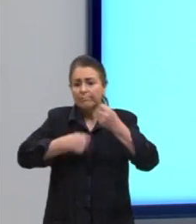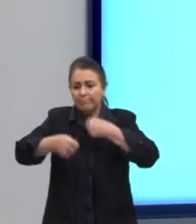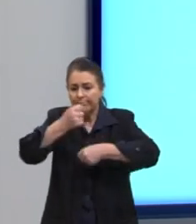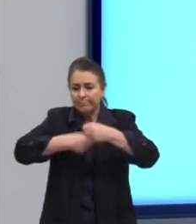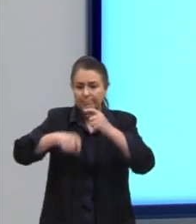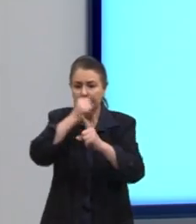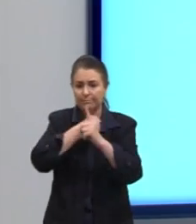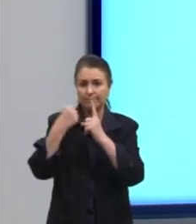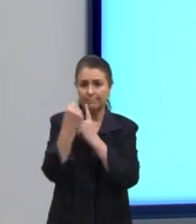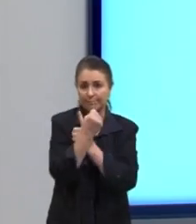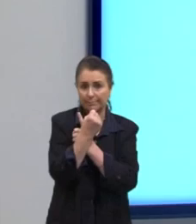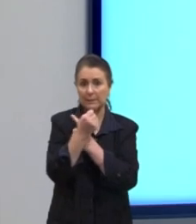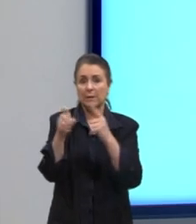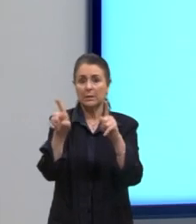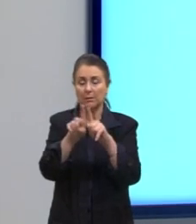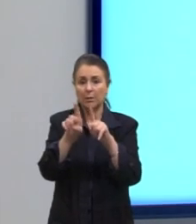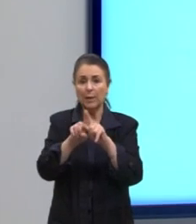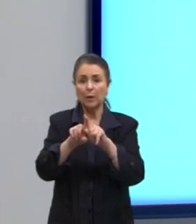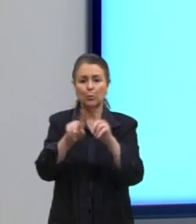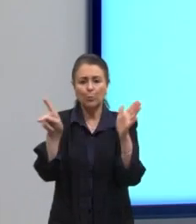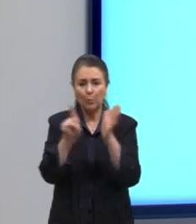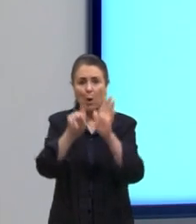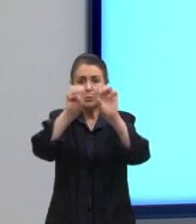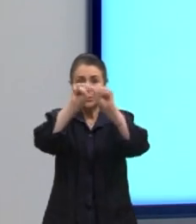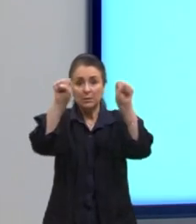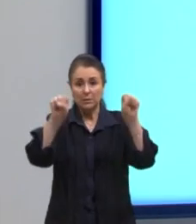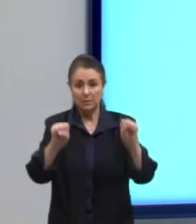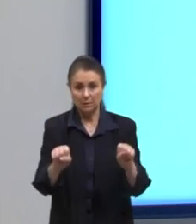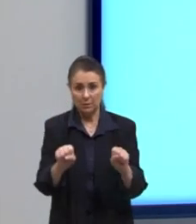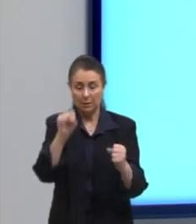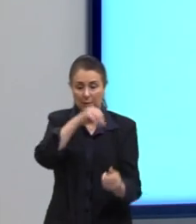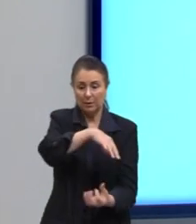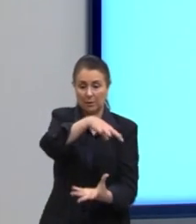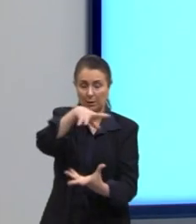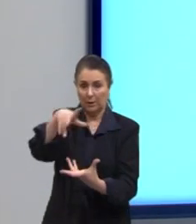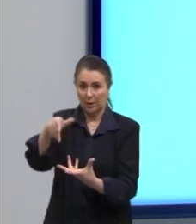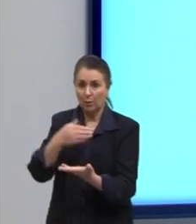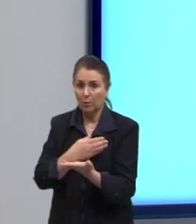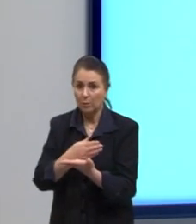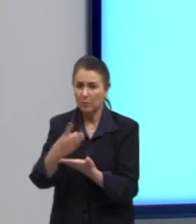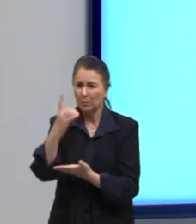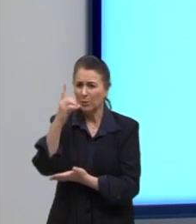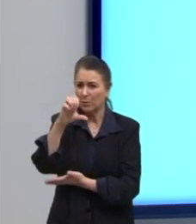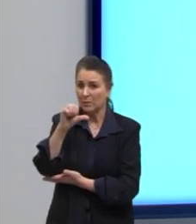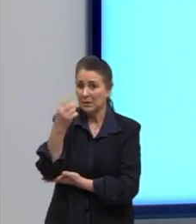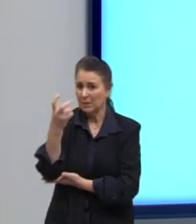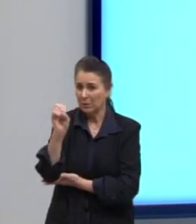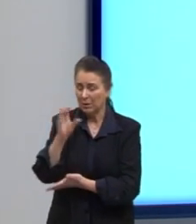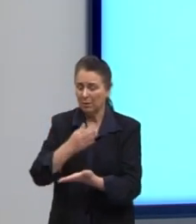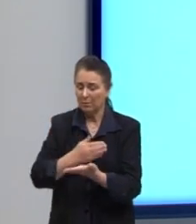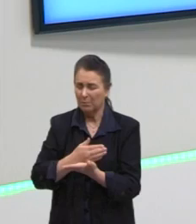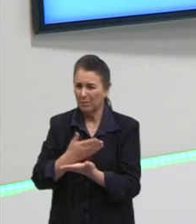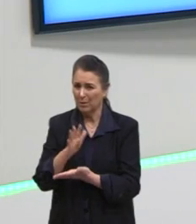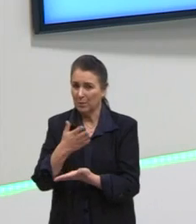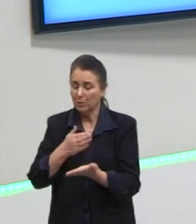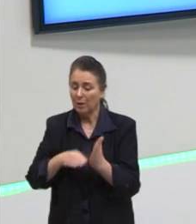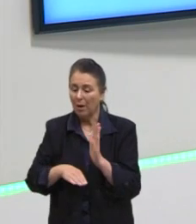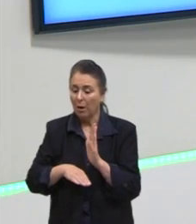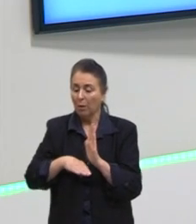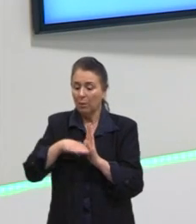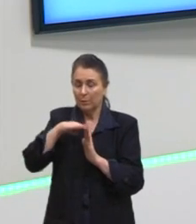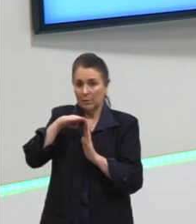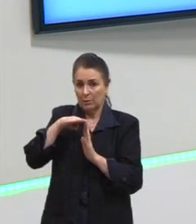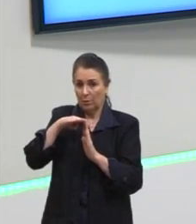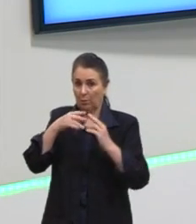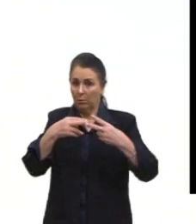do sistema terrestre que a partir de 1950 aumentou muito esses fatores então